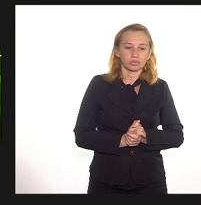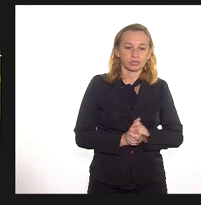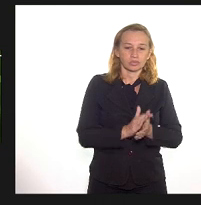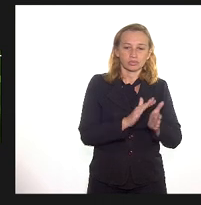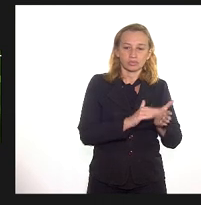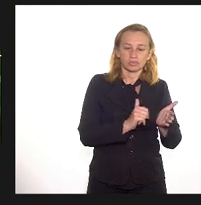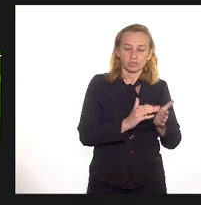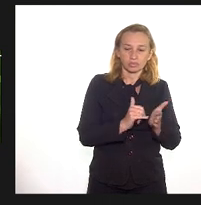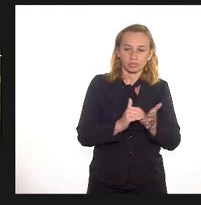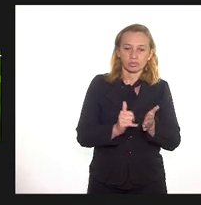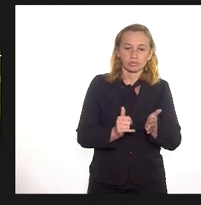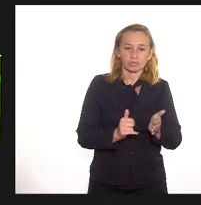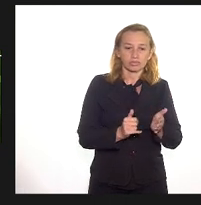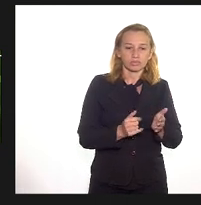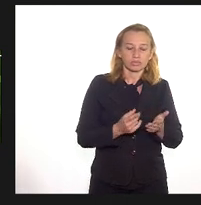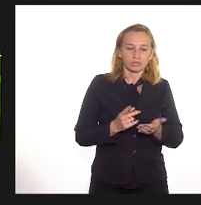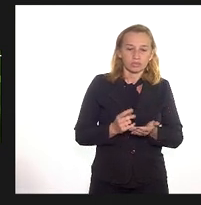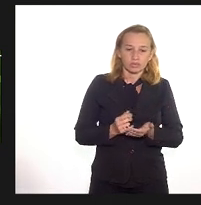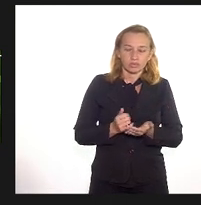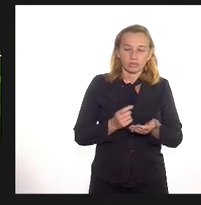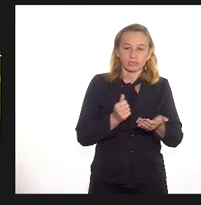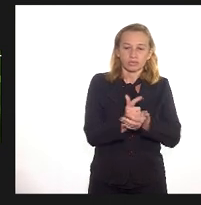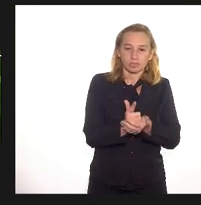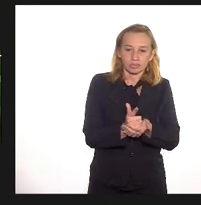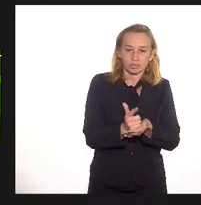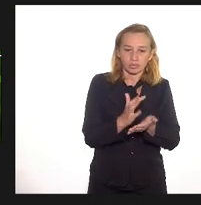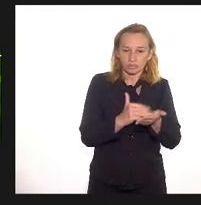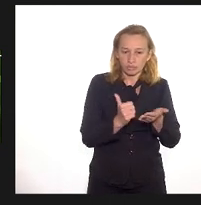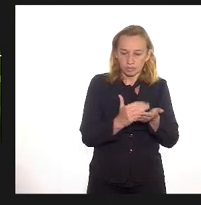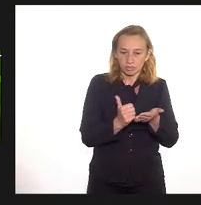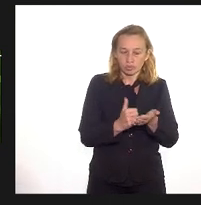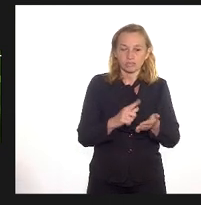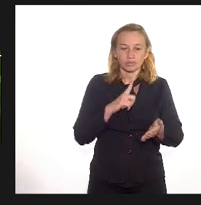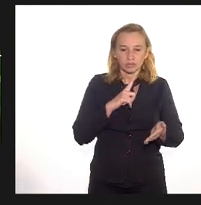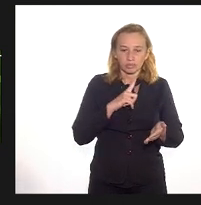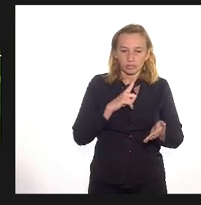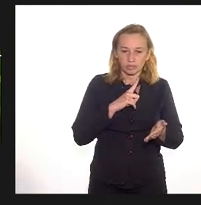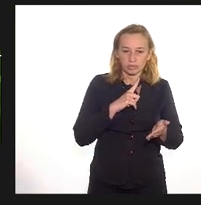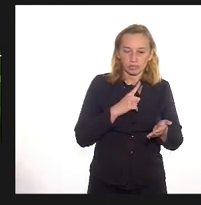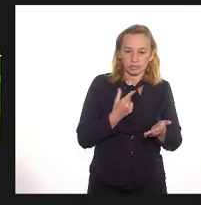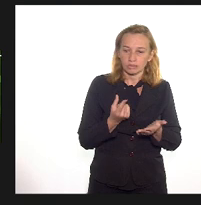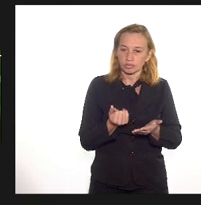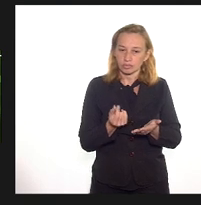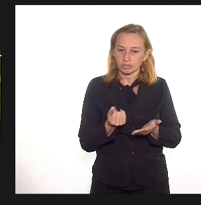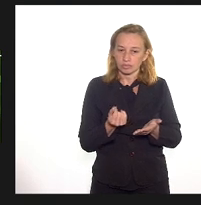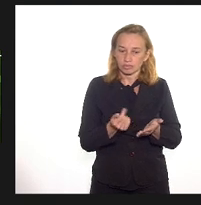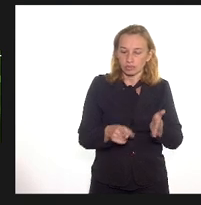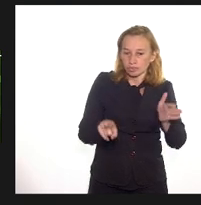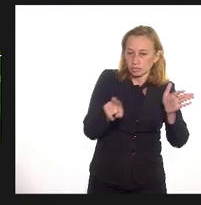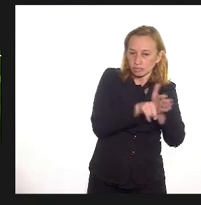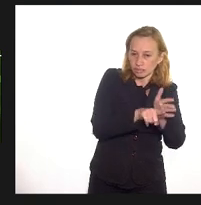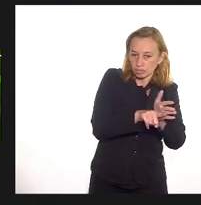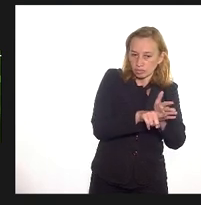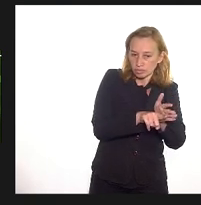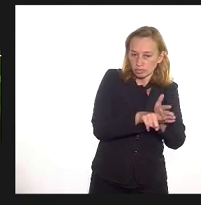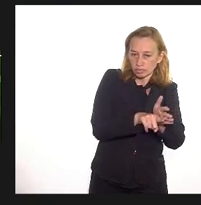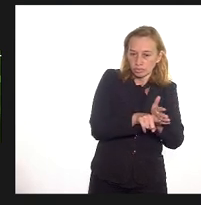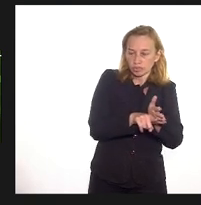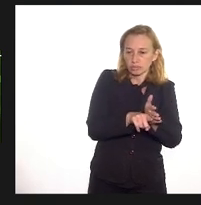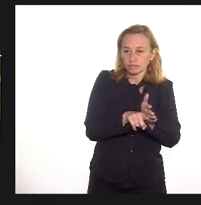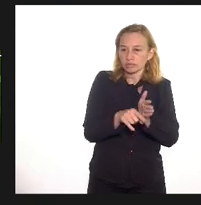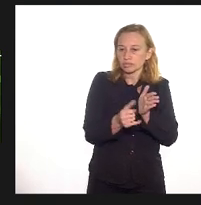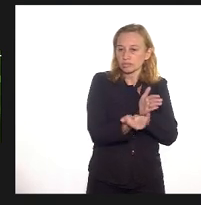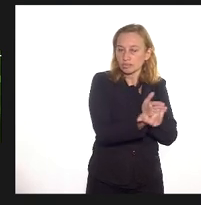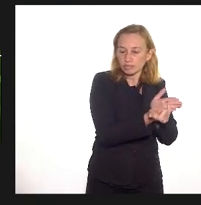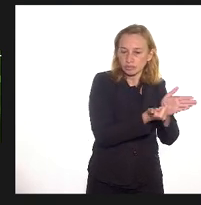a receita bruta, nós temos uma receita líquida negativa e, tal como o imposto de renda que